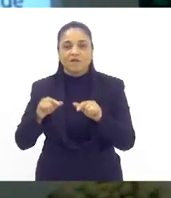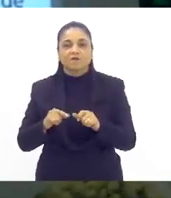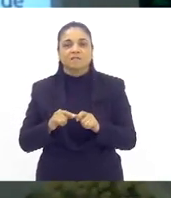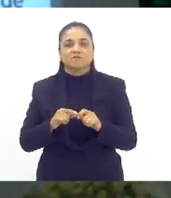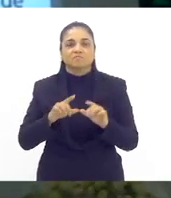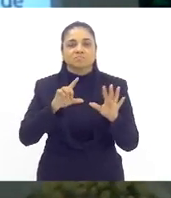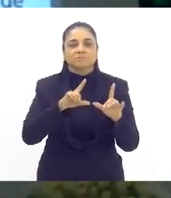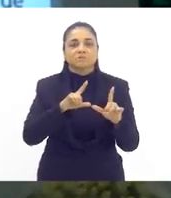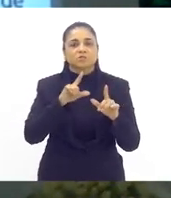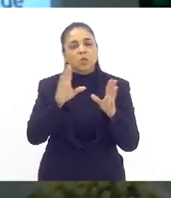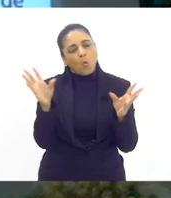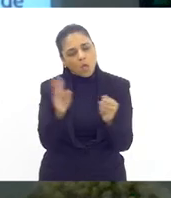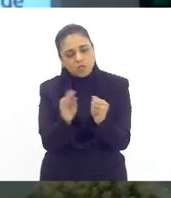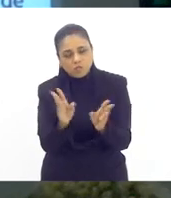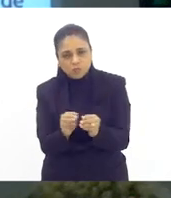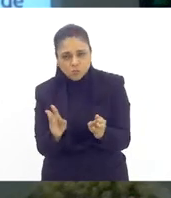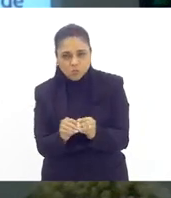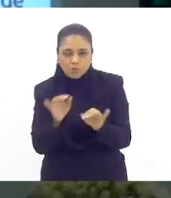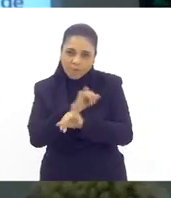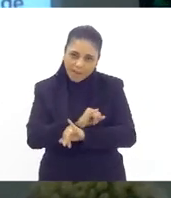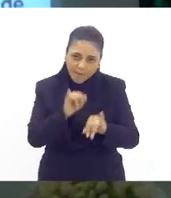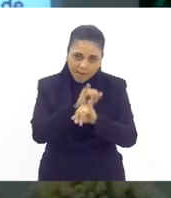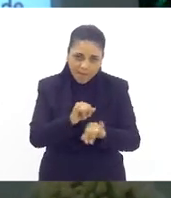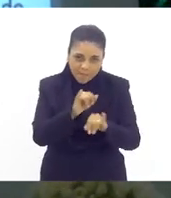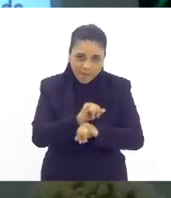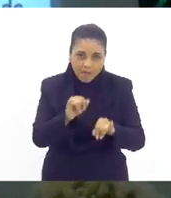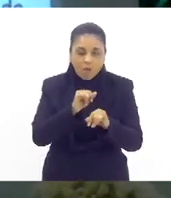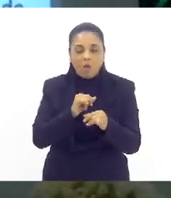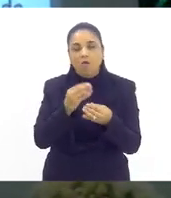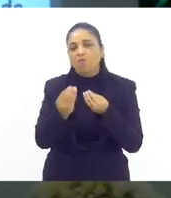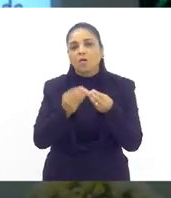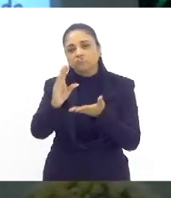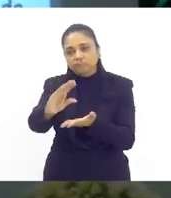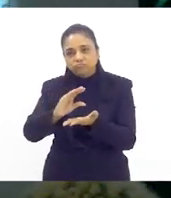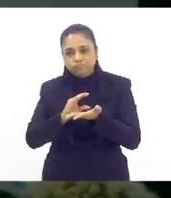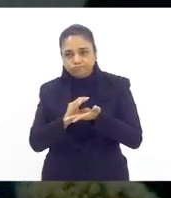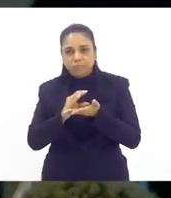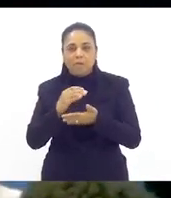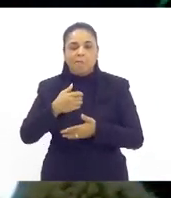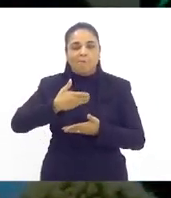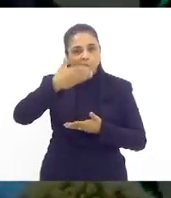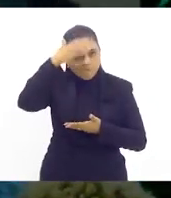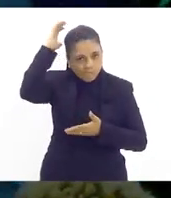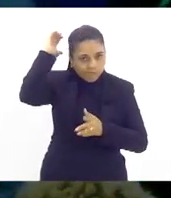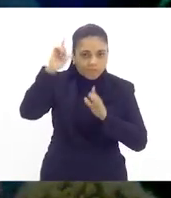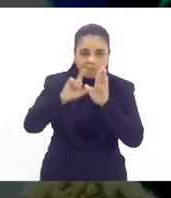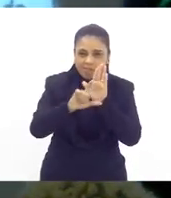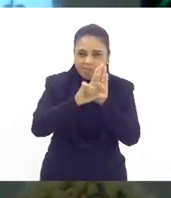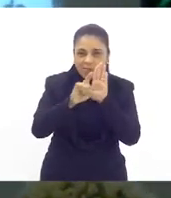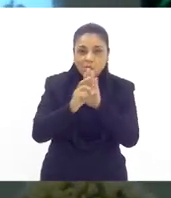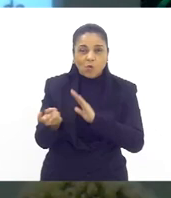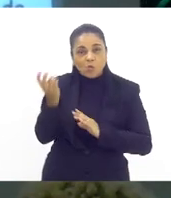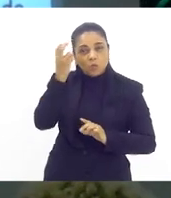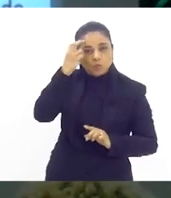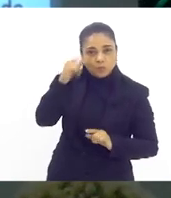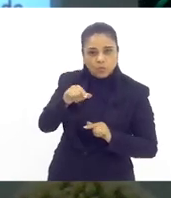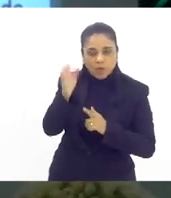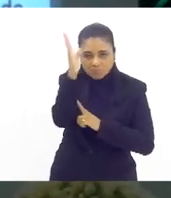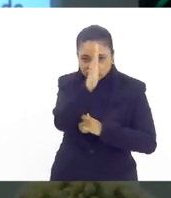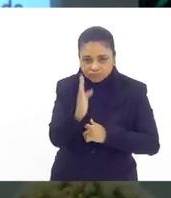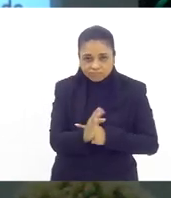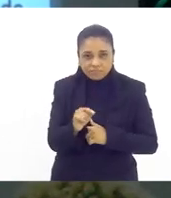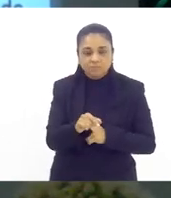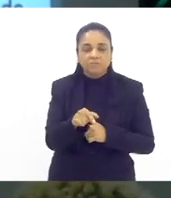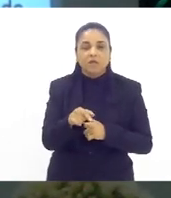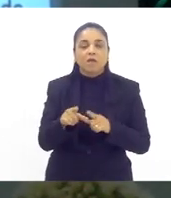um pouquinho né do resumo do que já foi dado quanto chega né o quanto de investimento da Lei Paulo Gustavo é na cultura a nível Nacional